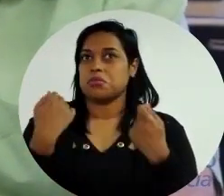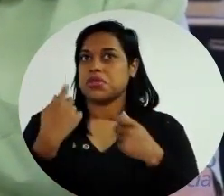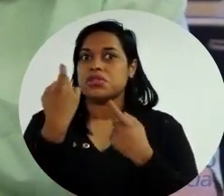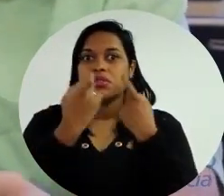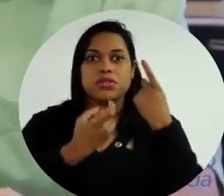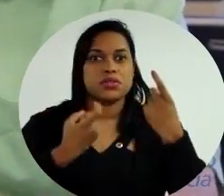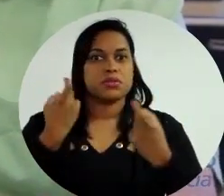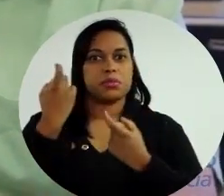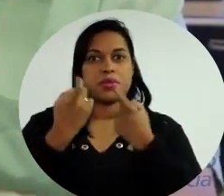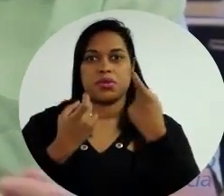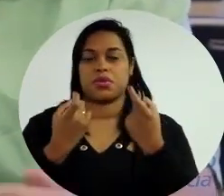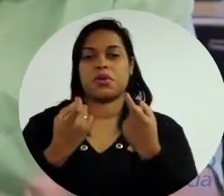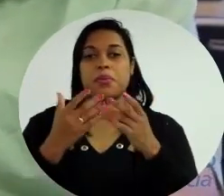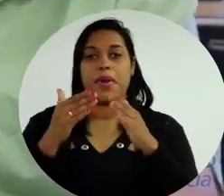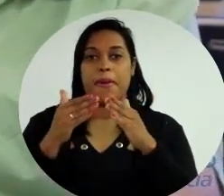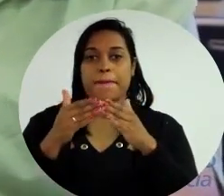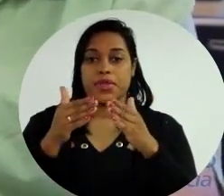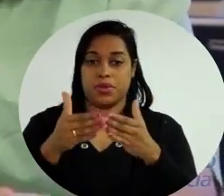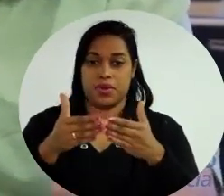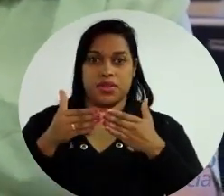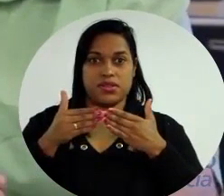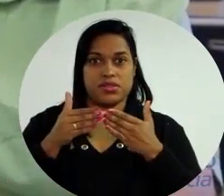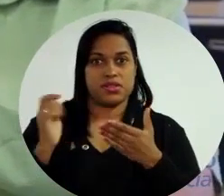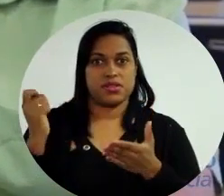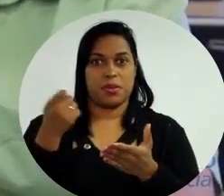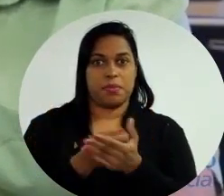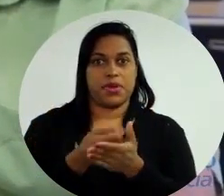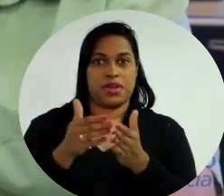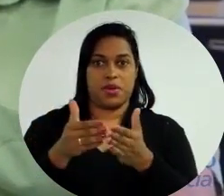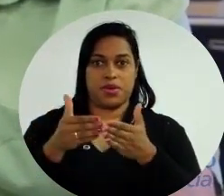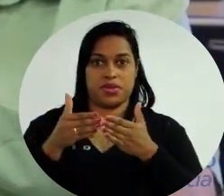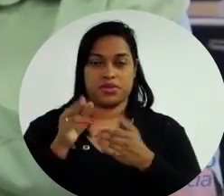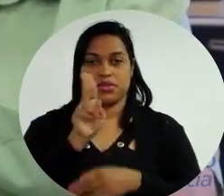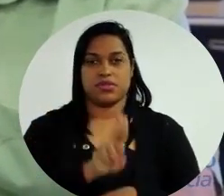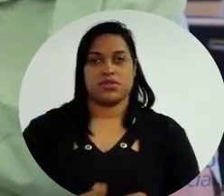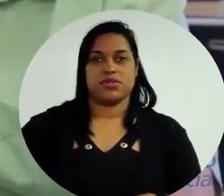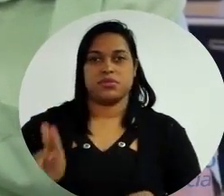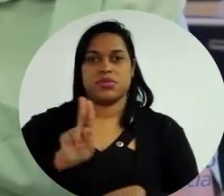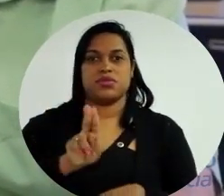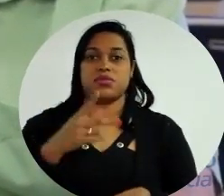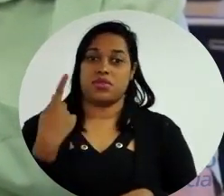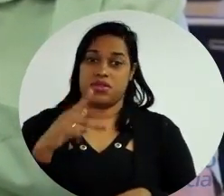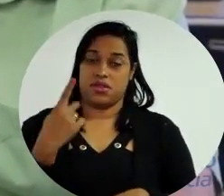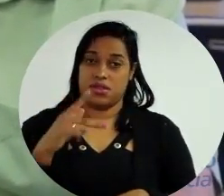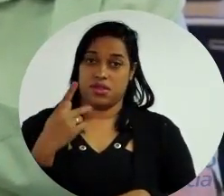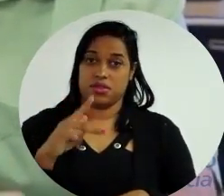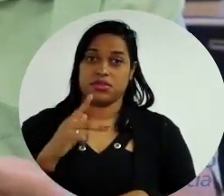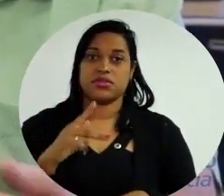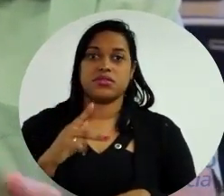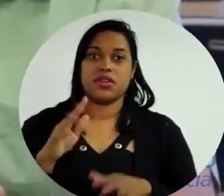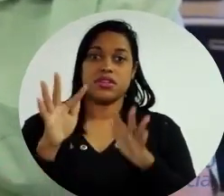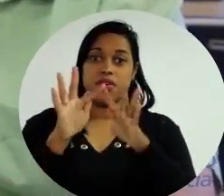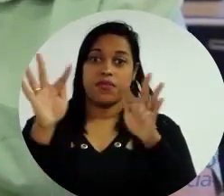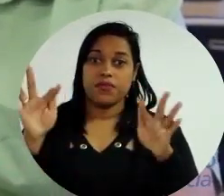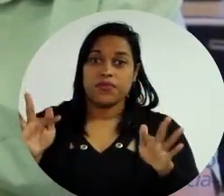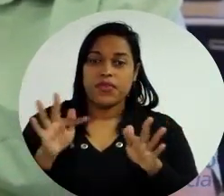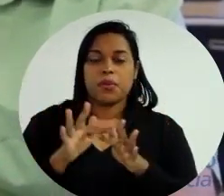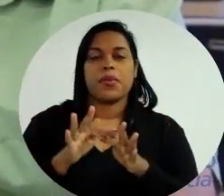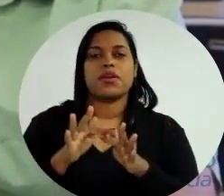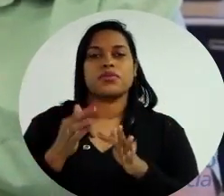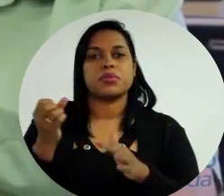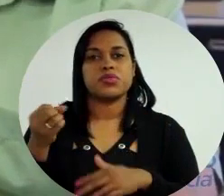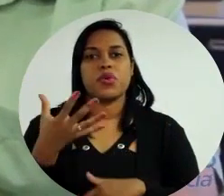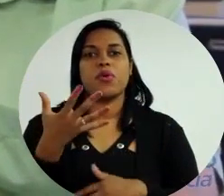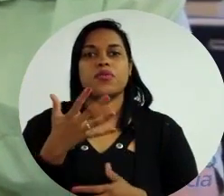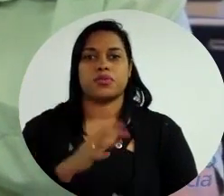que se preocupar em pedir uma licença ou pagar uma licença para usá-los. Isso daí o to torna um formato muito